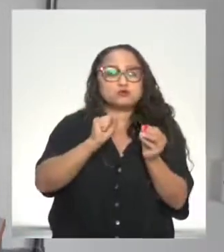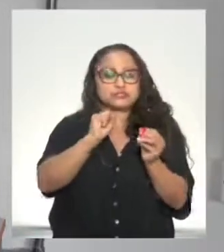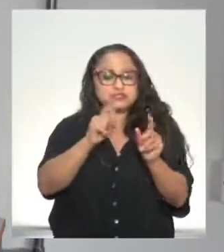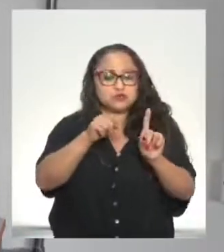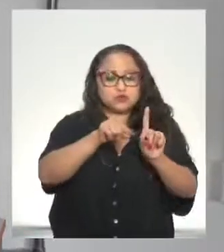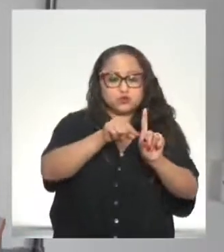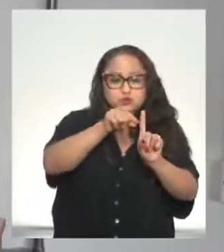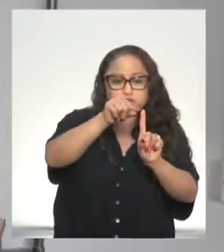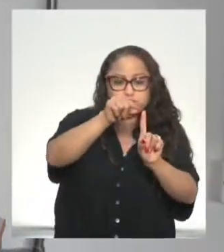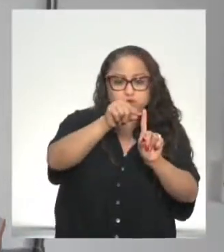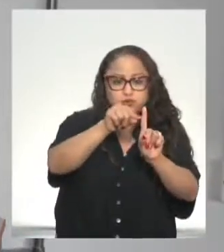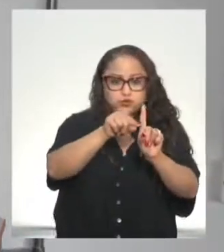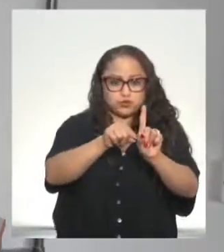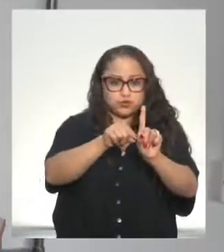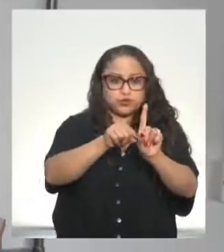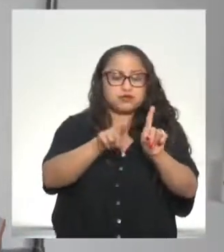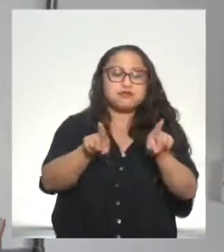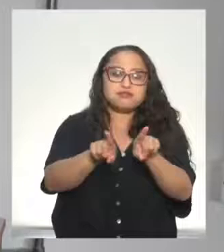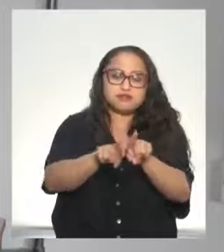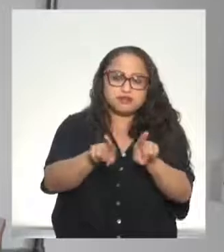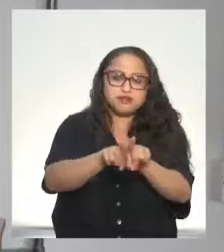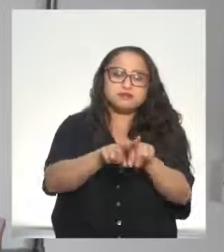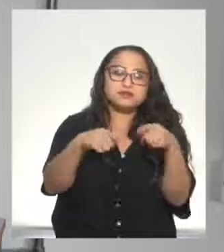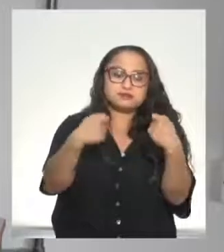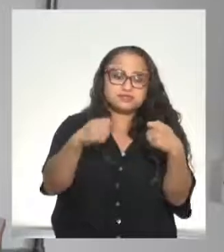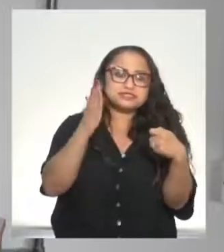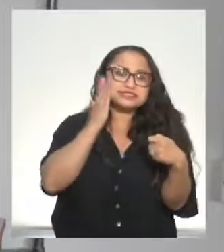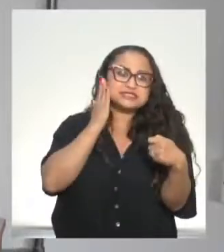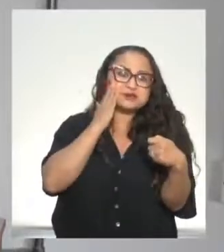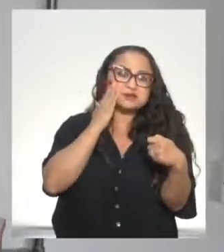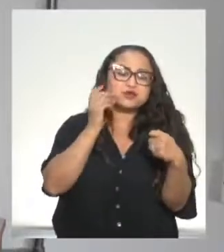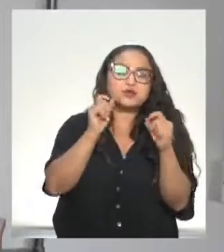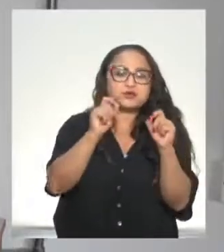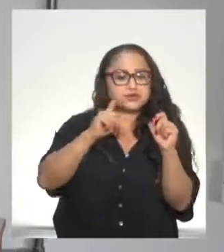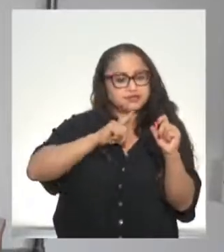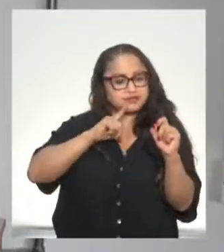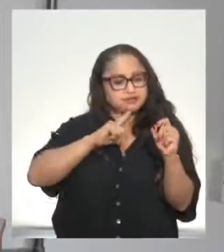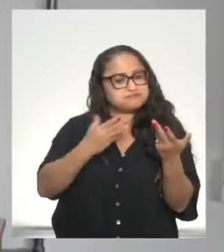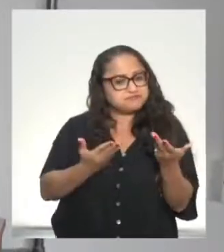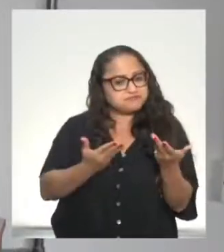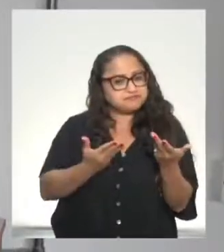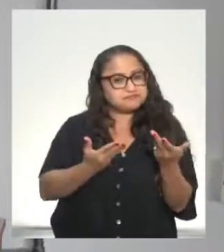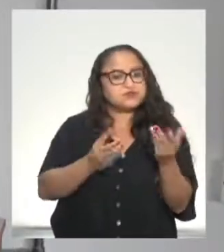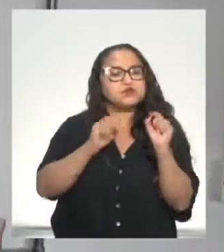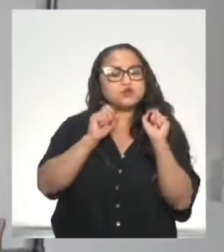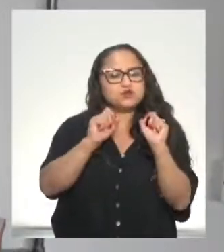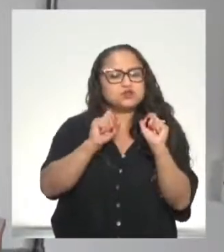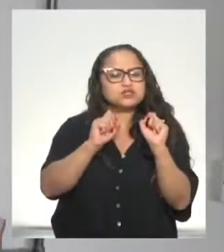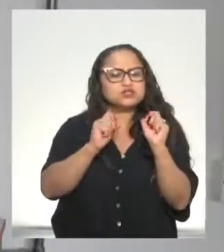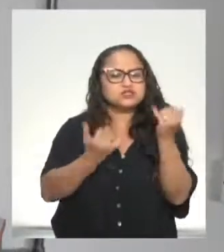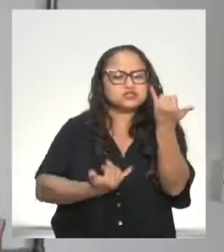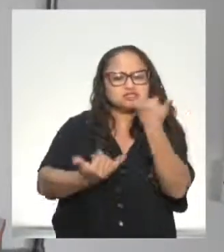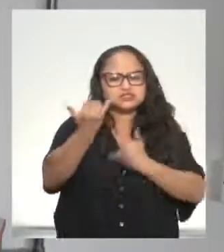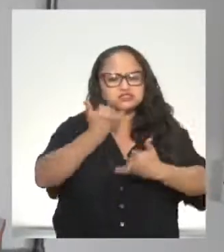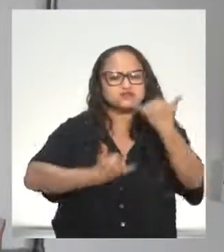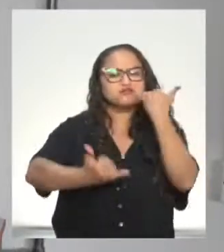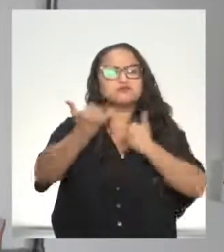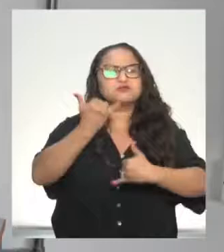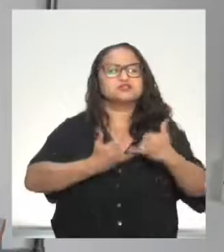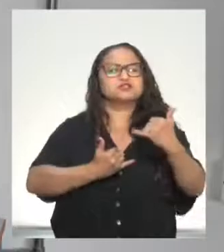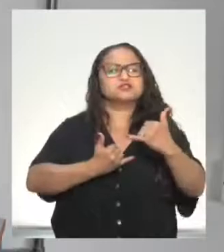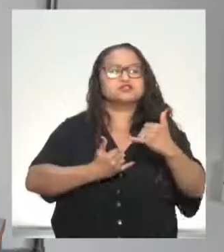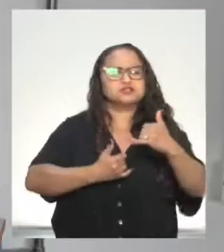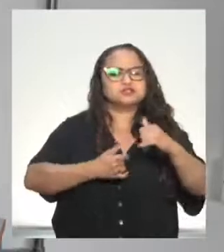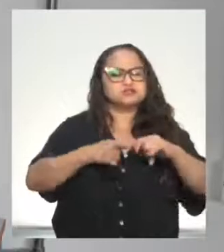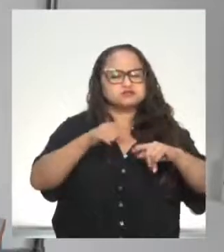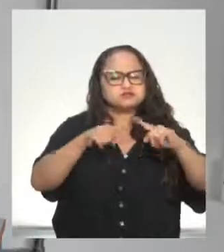mesa quanto do bico do extrusor, que solta o material derretido. Então todas as informações são processadas, né, nesse